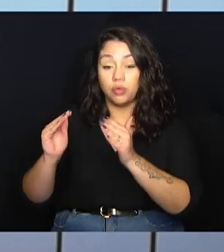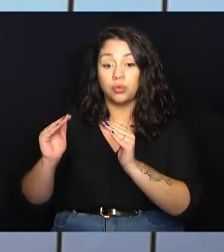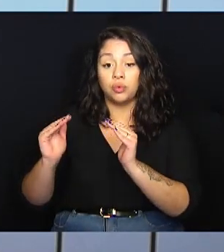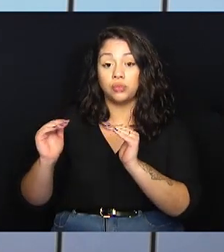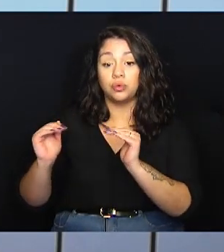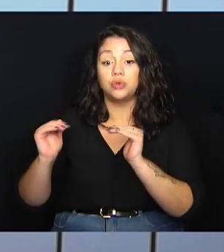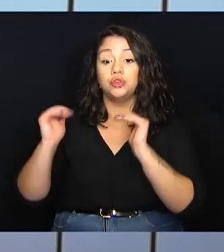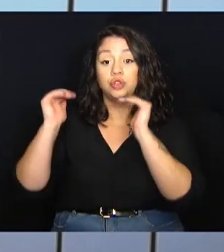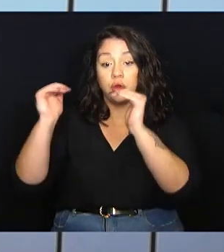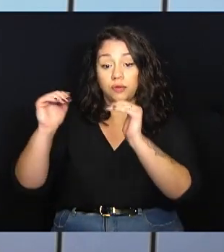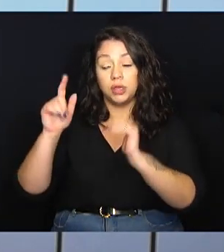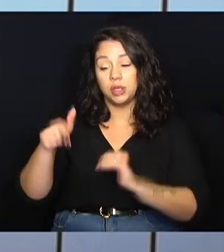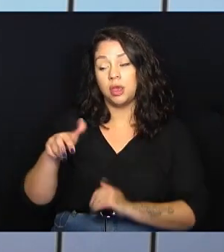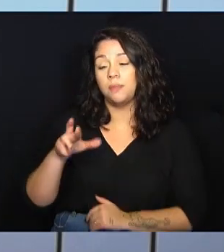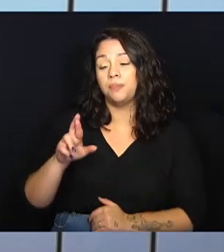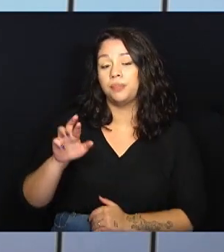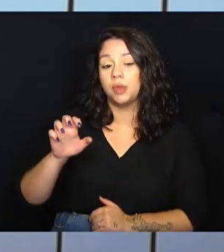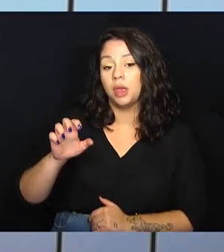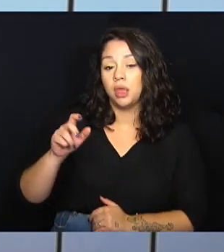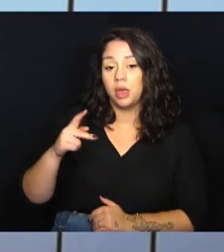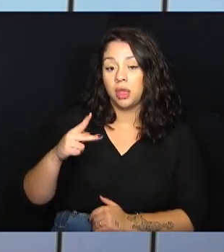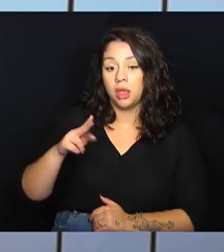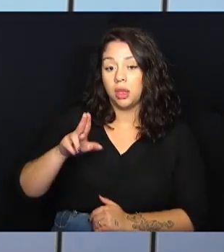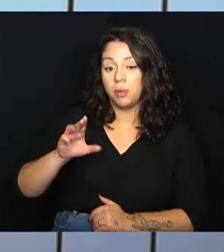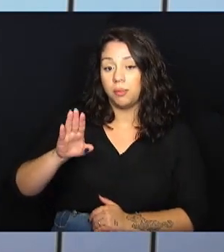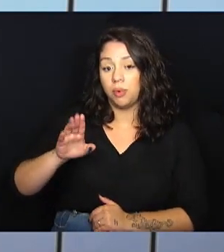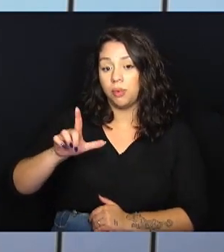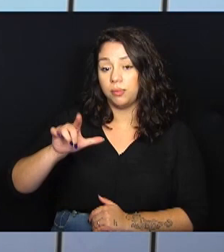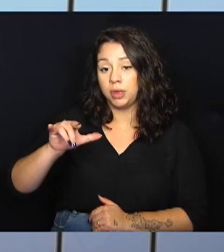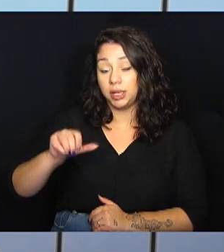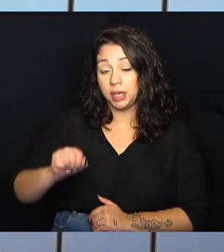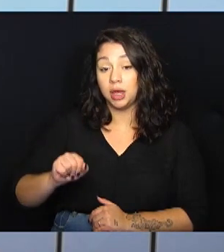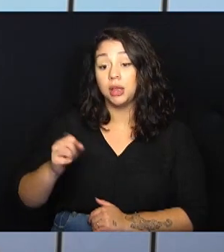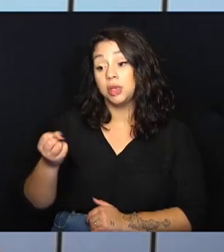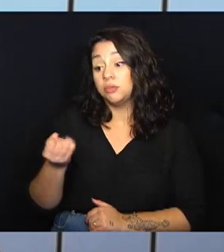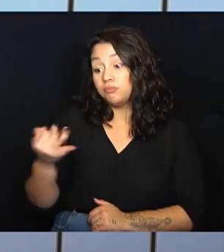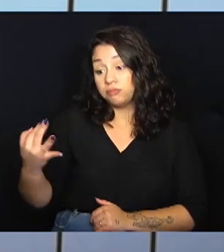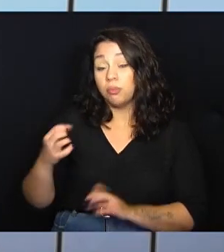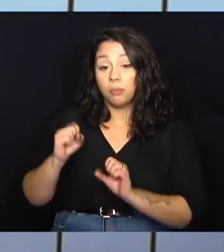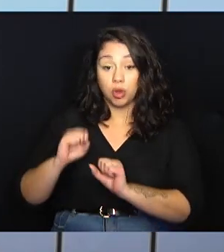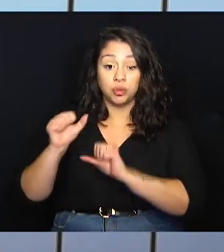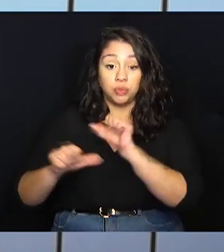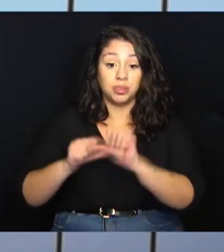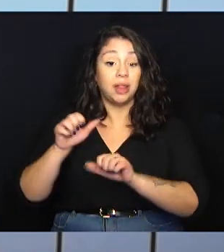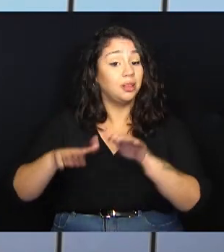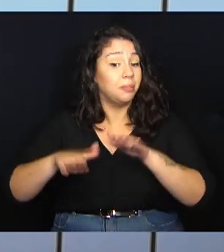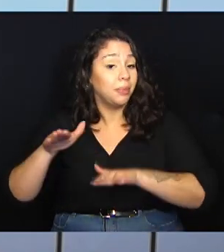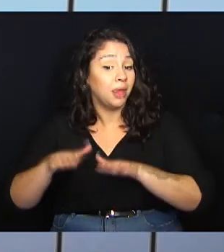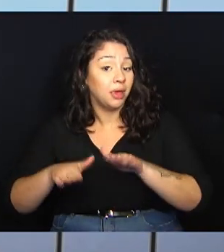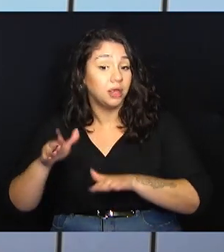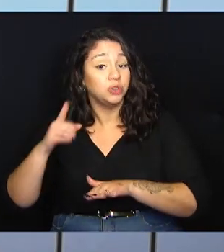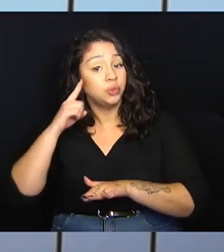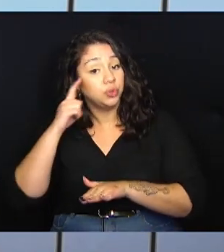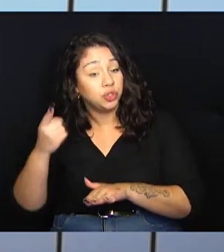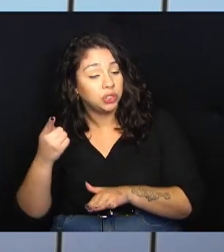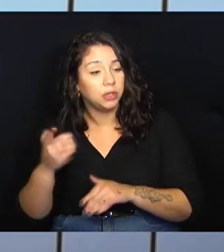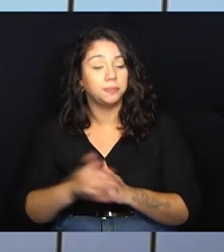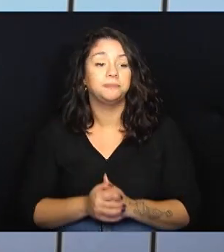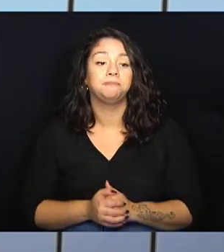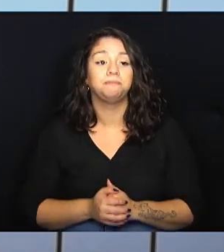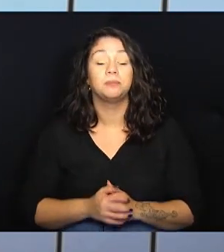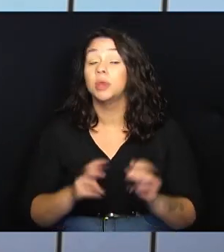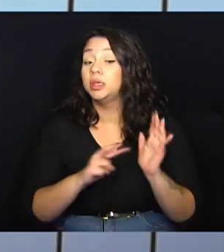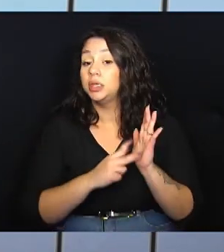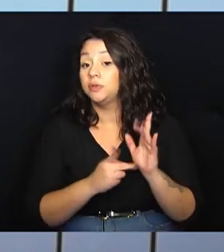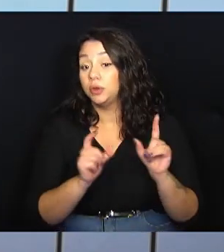né? Então, esse número pode mudar cada dependendo dia. Da época. E às vezes do dia, né? Isso significa que